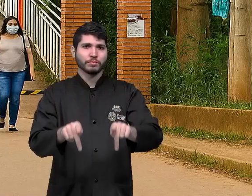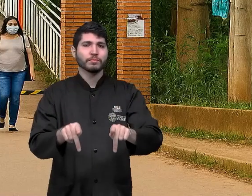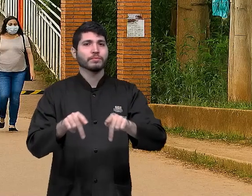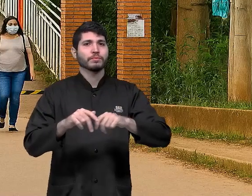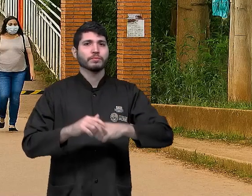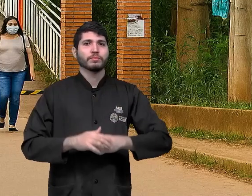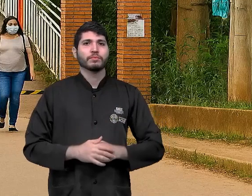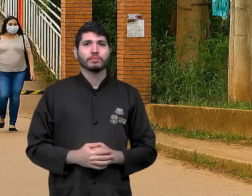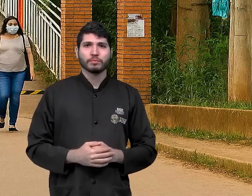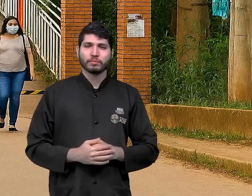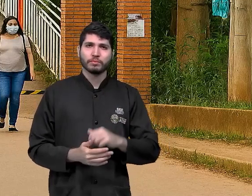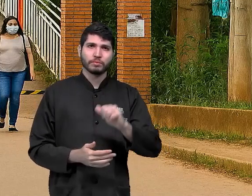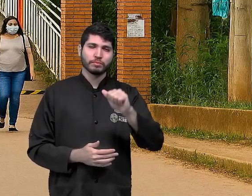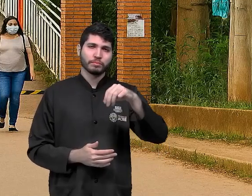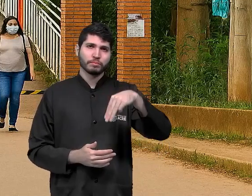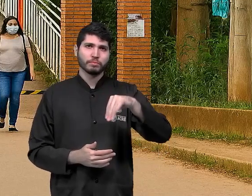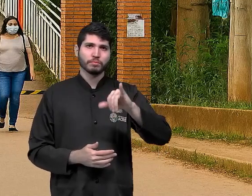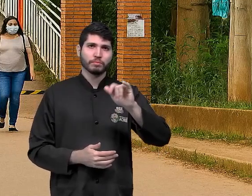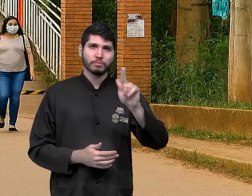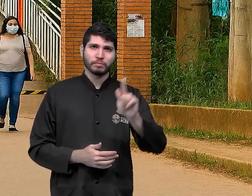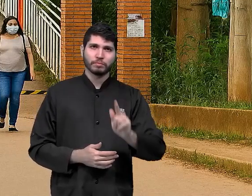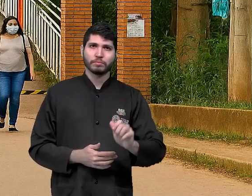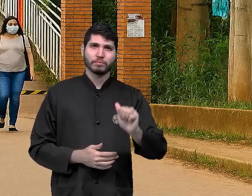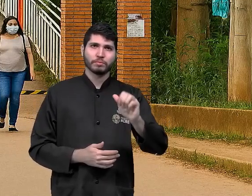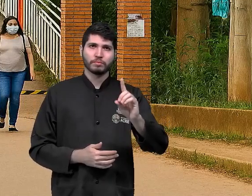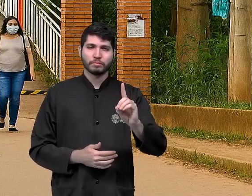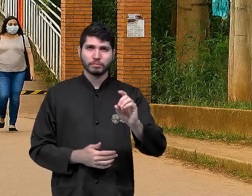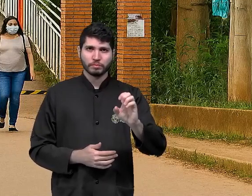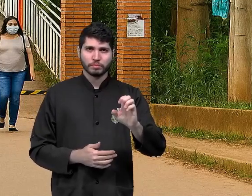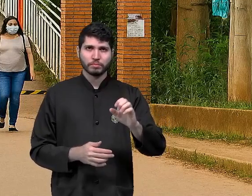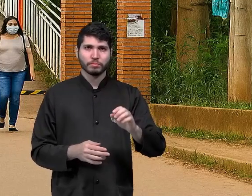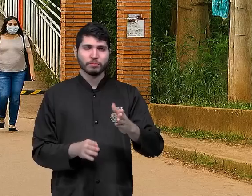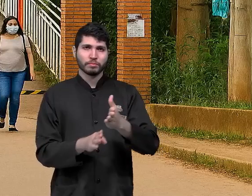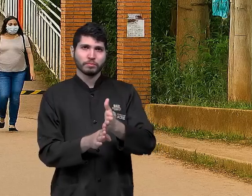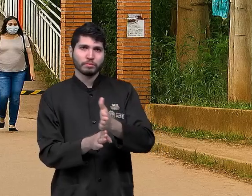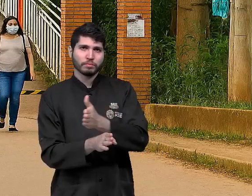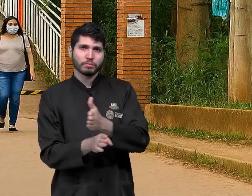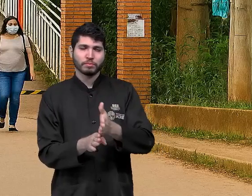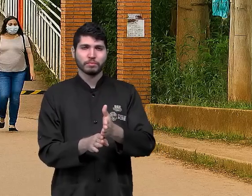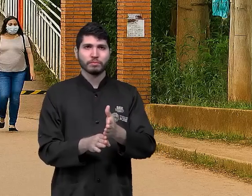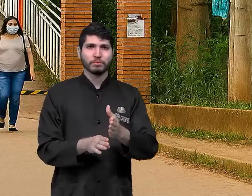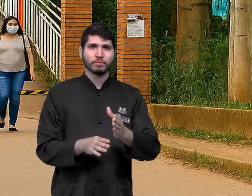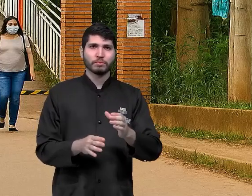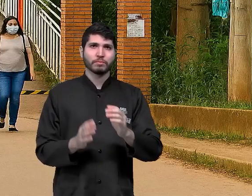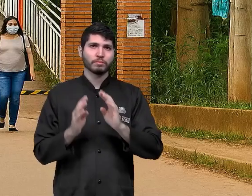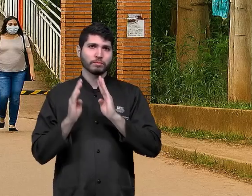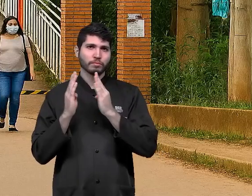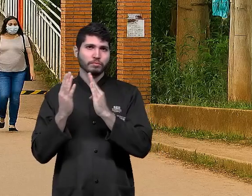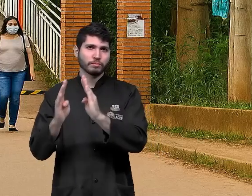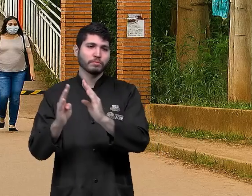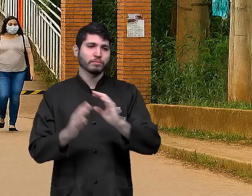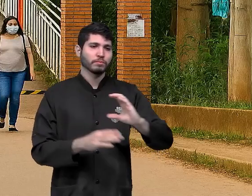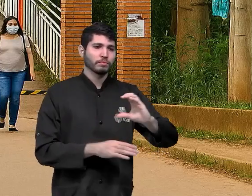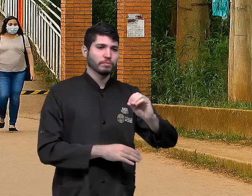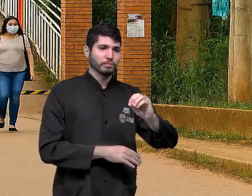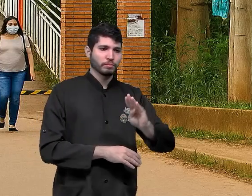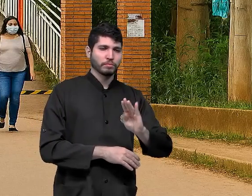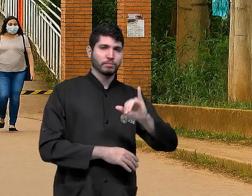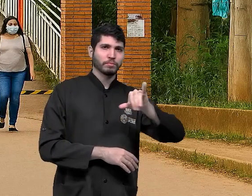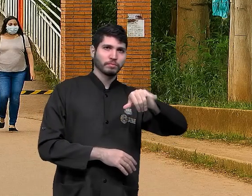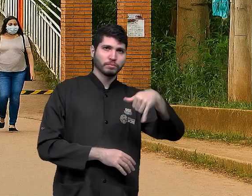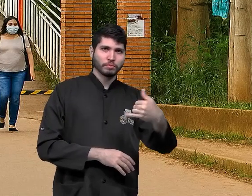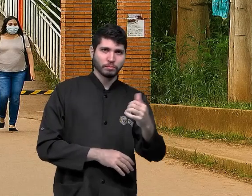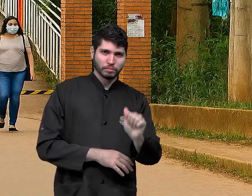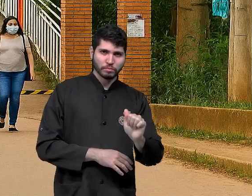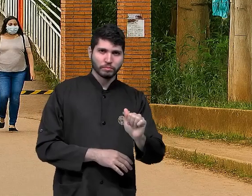né, que liga Cobija à Brasileia, e elas ocorrem principalmente nas interações cotidianas entre os